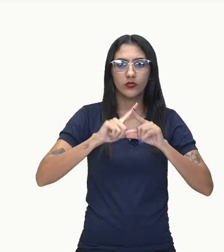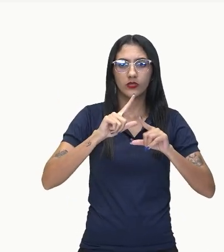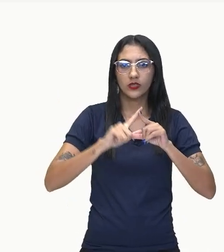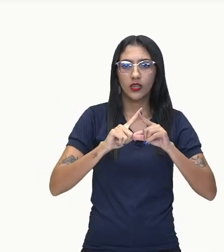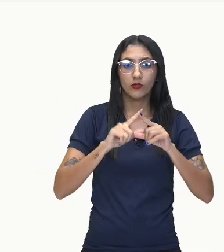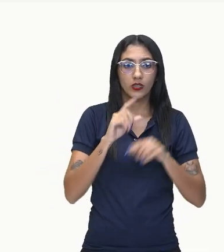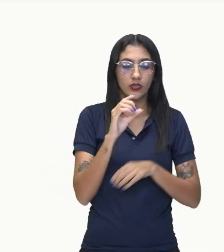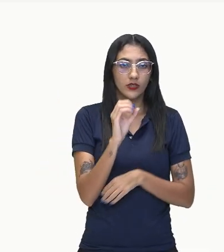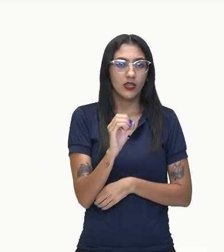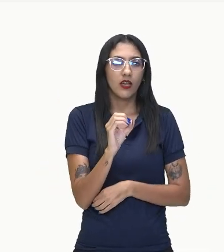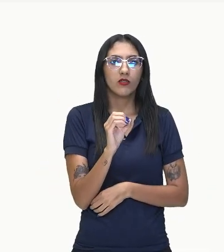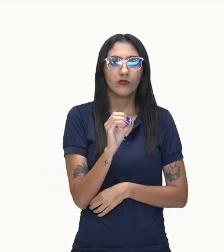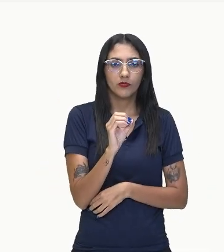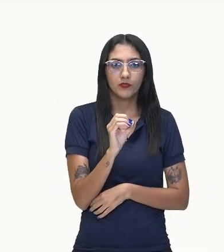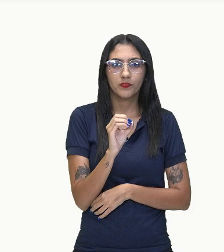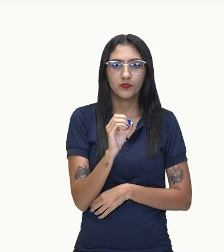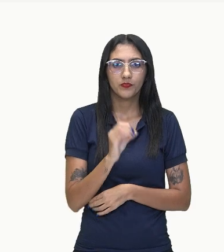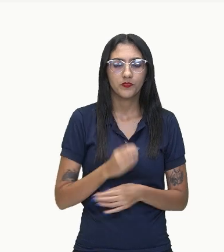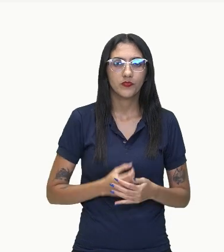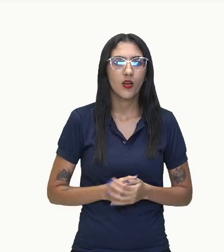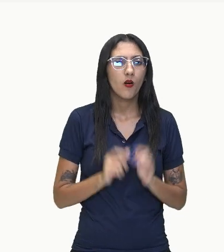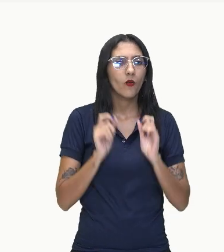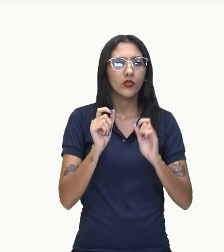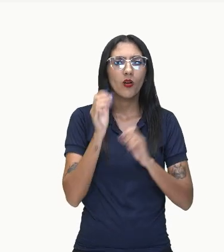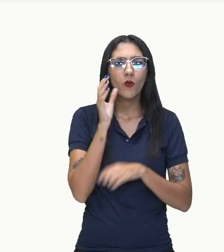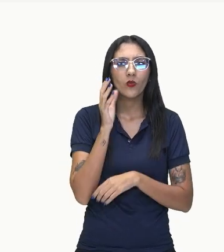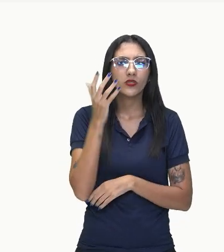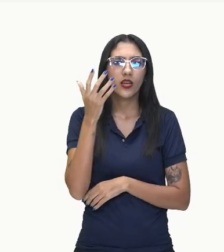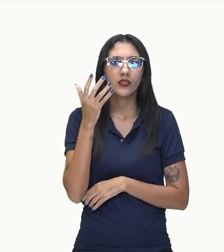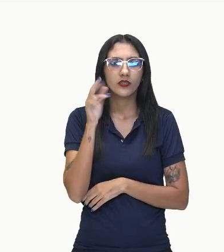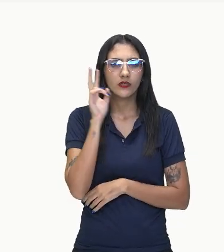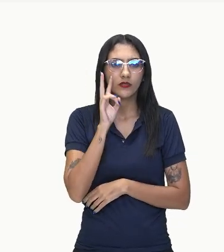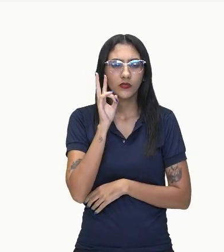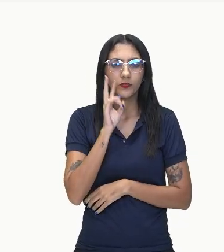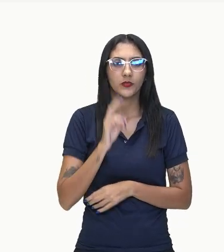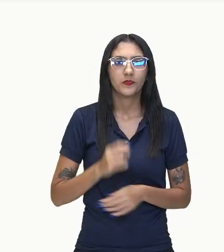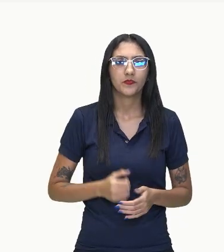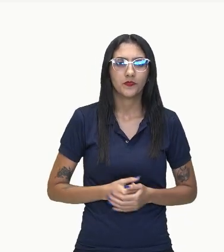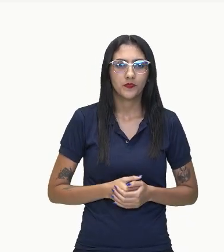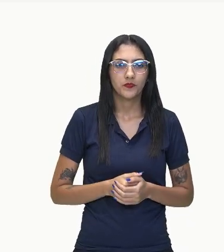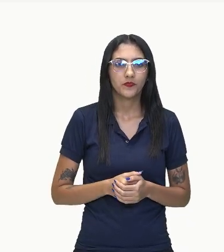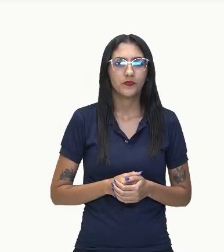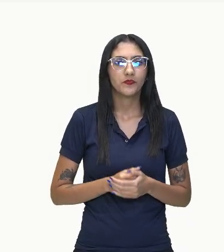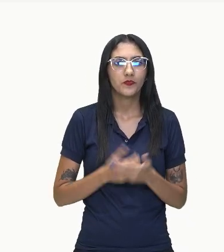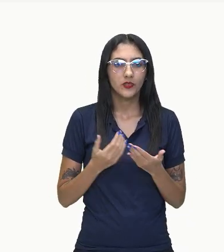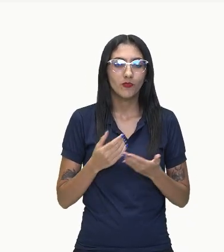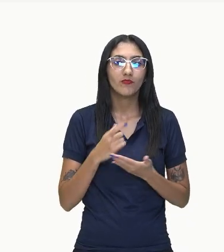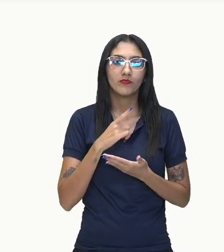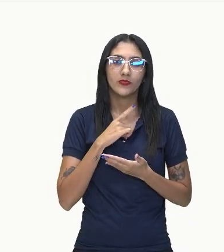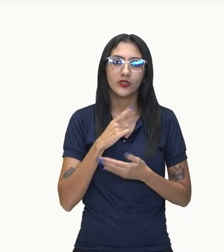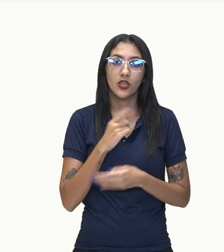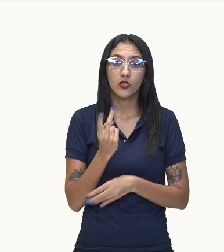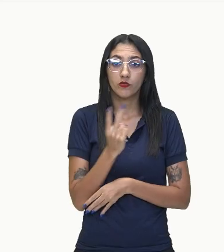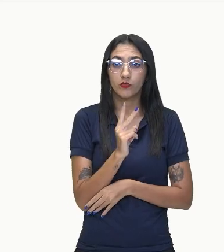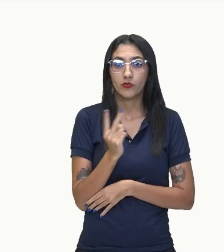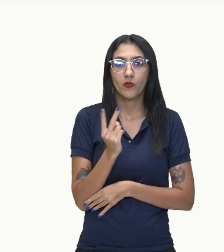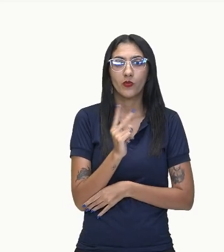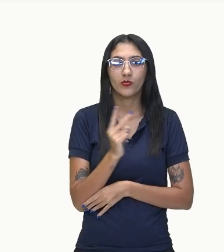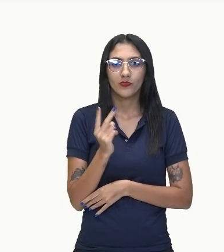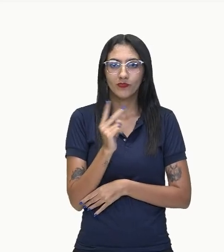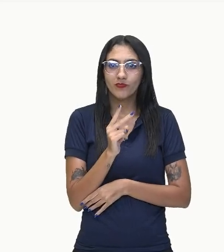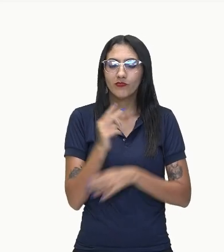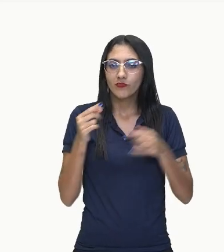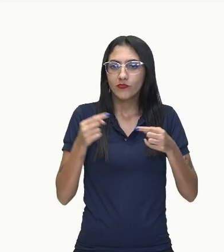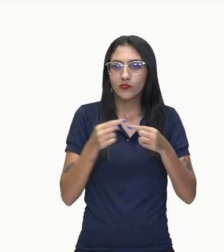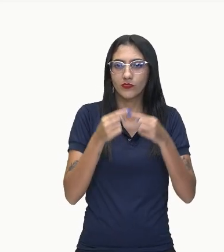é igual a zero. O que acontece quando o delta é igual a zero? Nós temos dois zeros